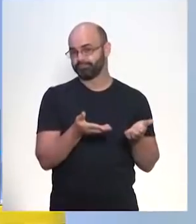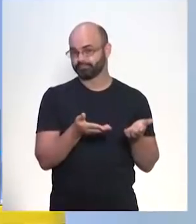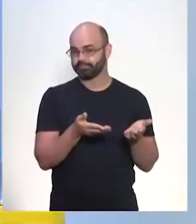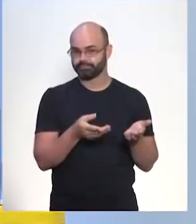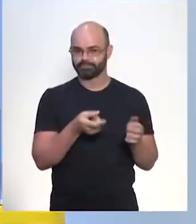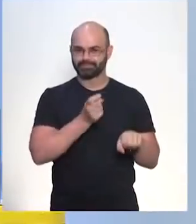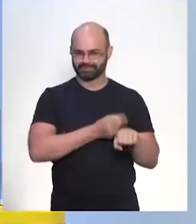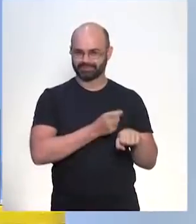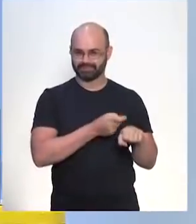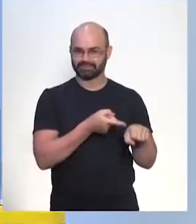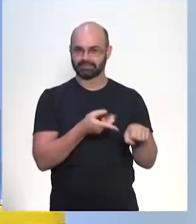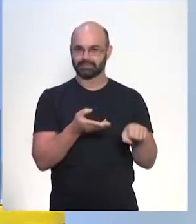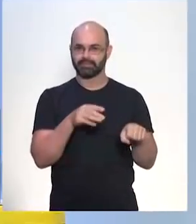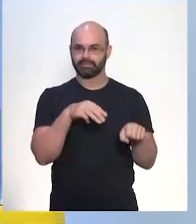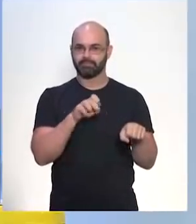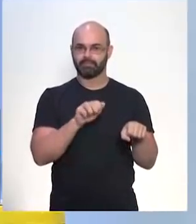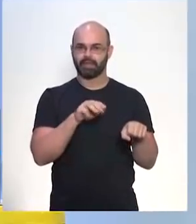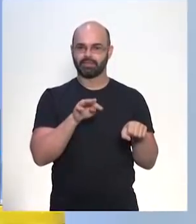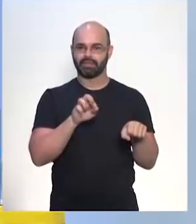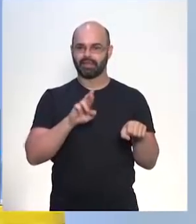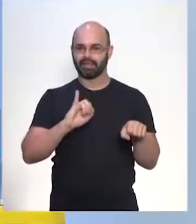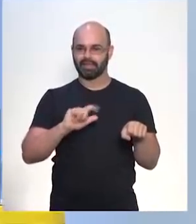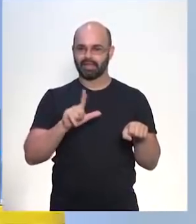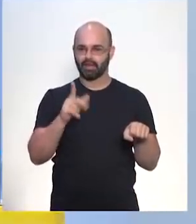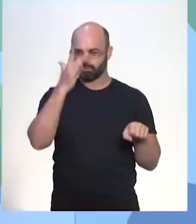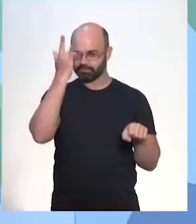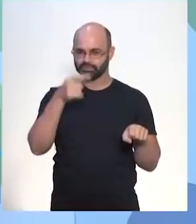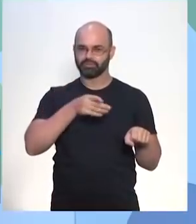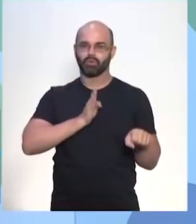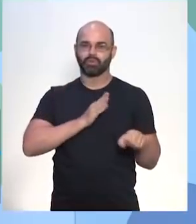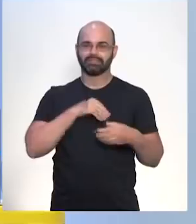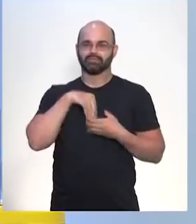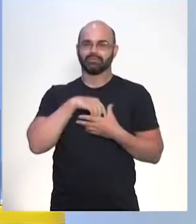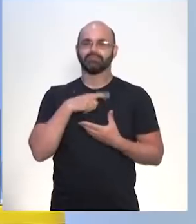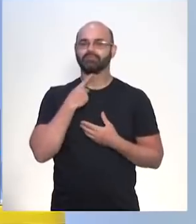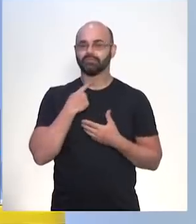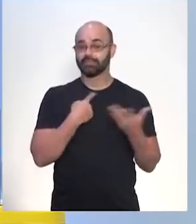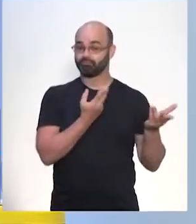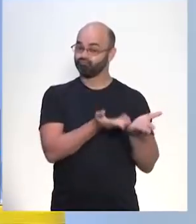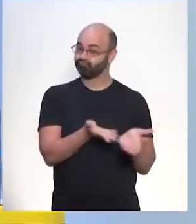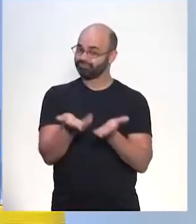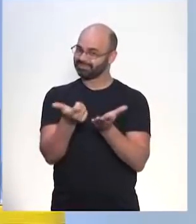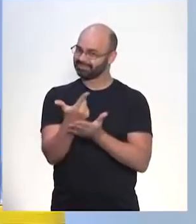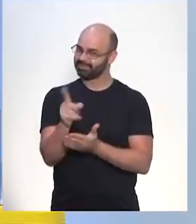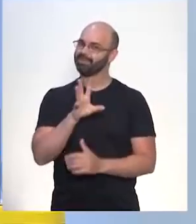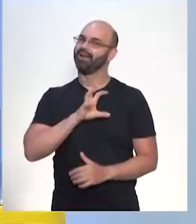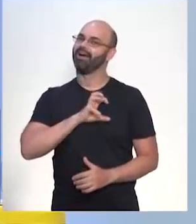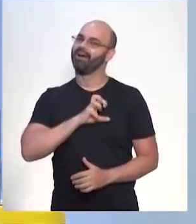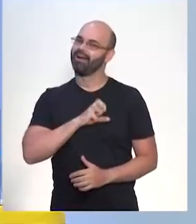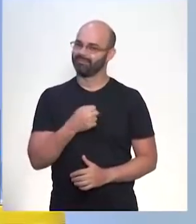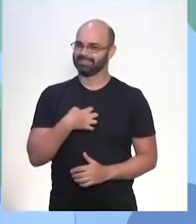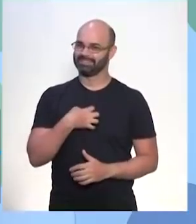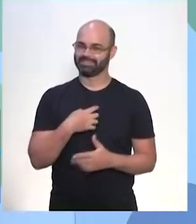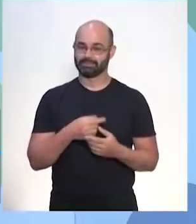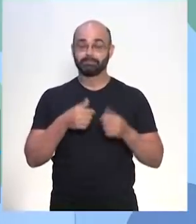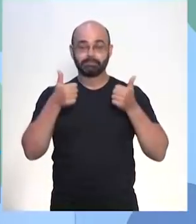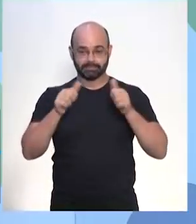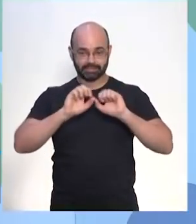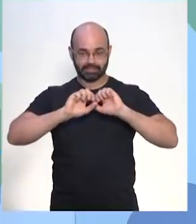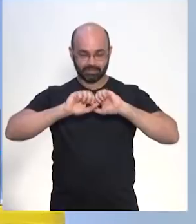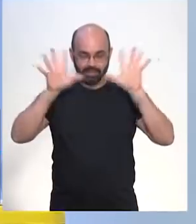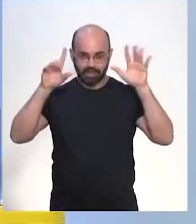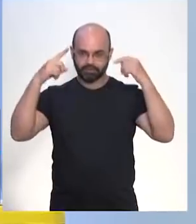necessidade que eu tenho que é interna, que está lá no meu inconsciente, lá no meu coraçãozinho. Exatamente. Beleza? Propaganda e publicidade, todo mundo já entendeu?